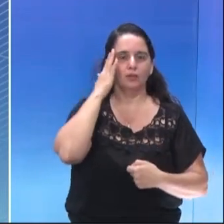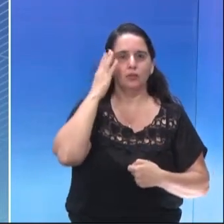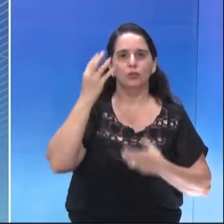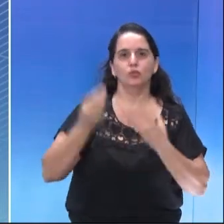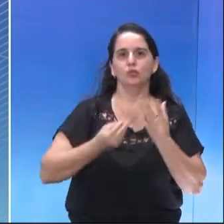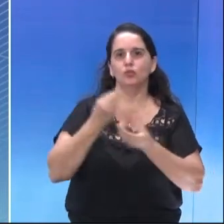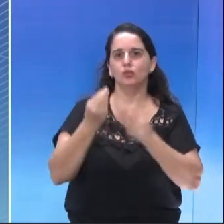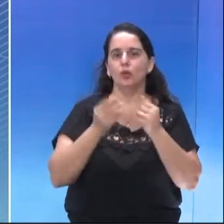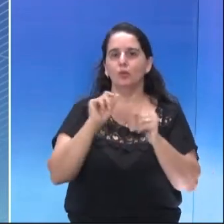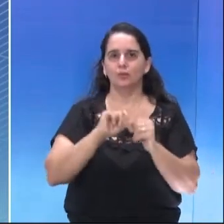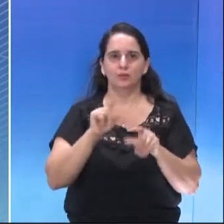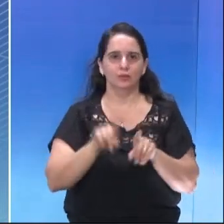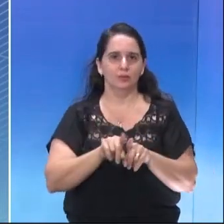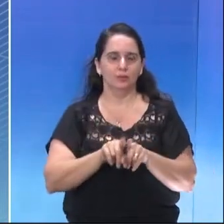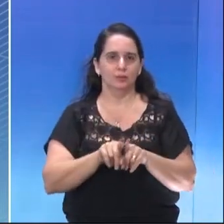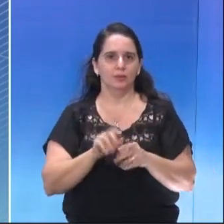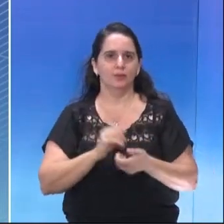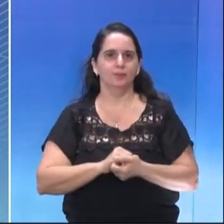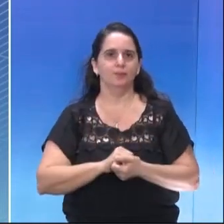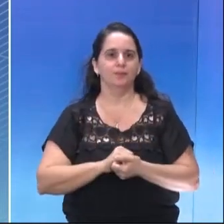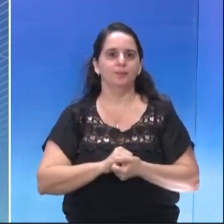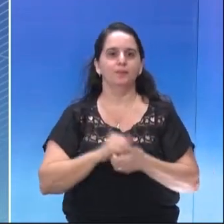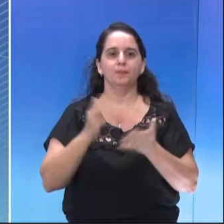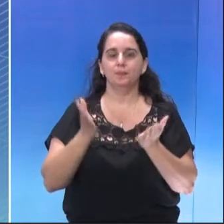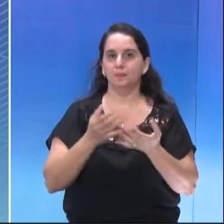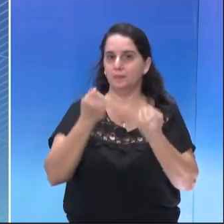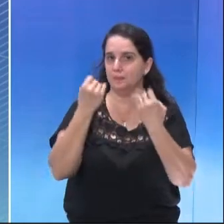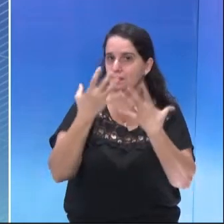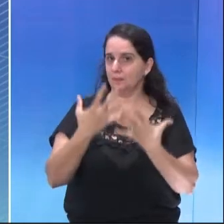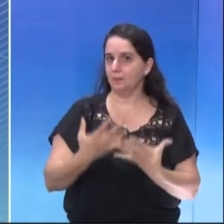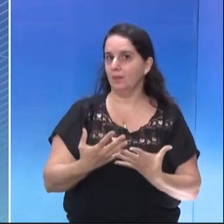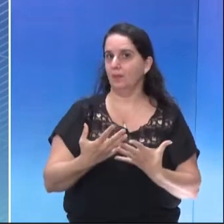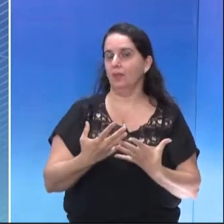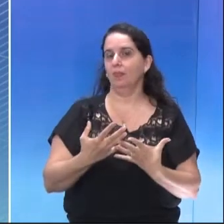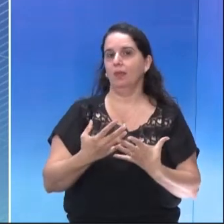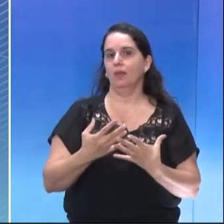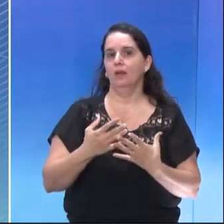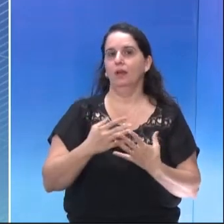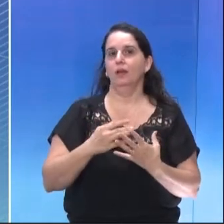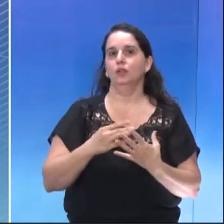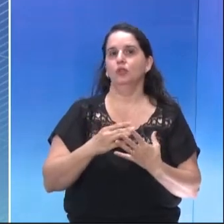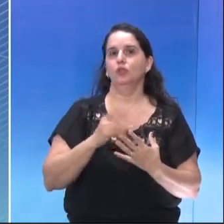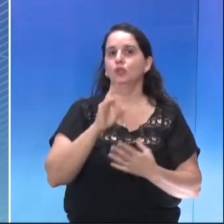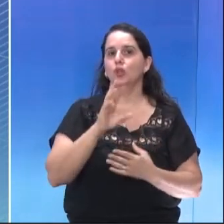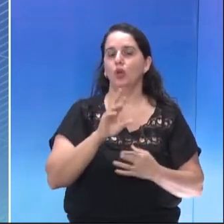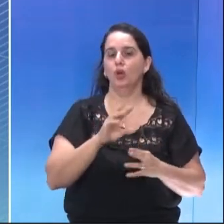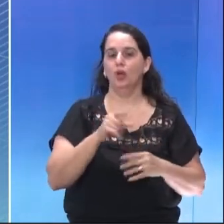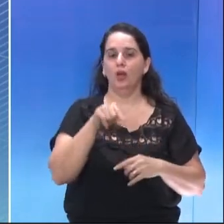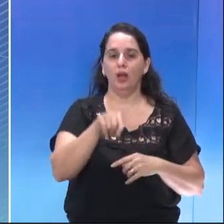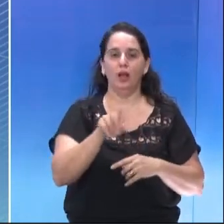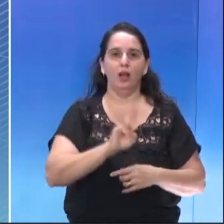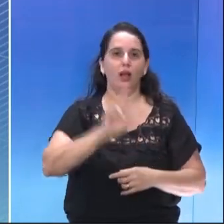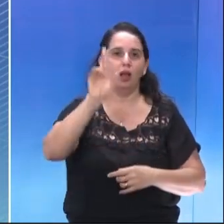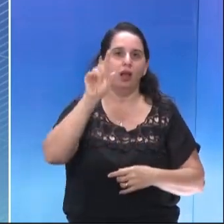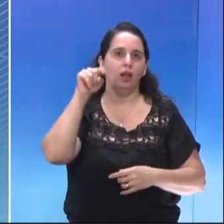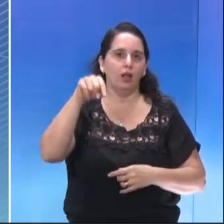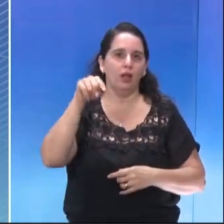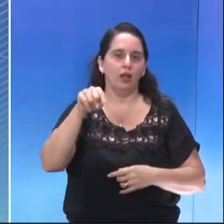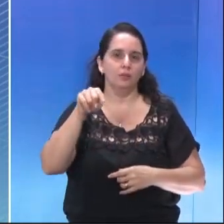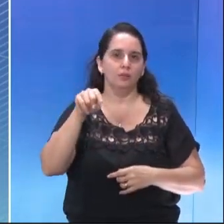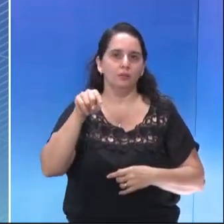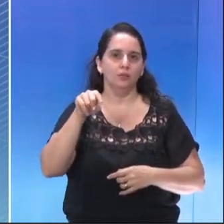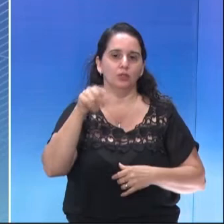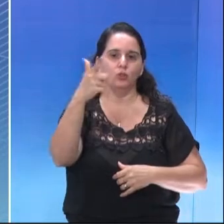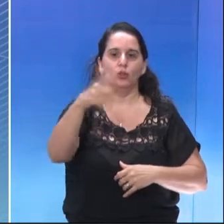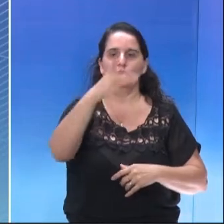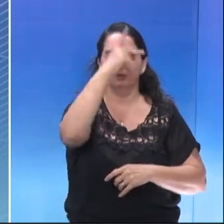ação também. E não, nós vamos falar disso daqui a um pouco, transferir as responsabilidades. É o que um